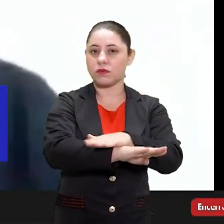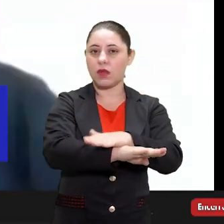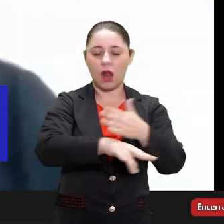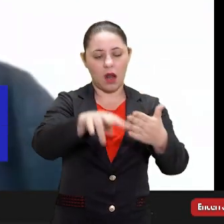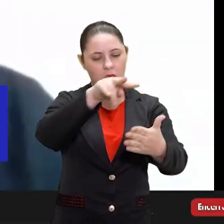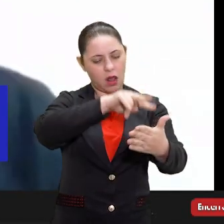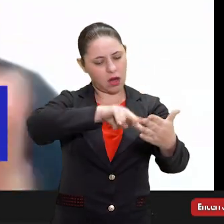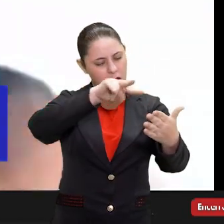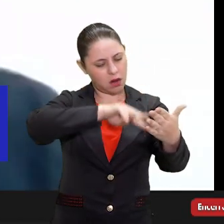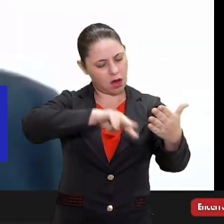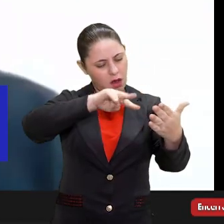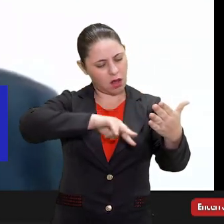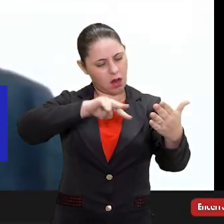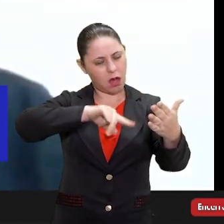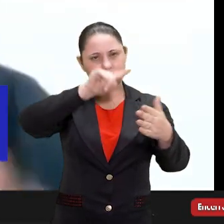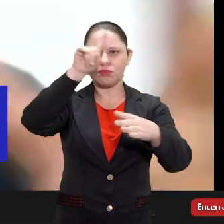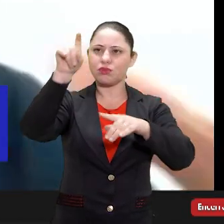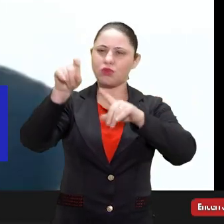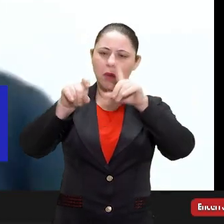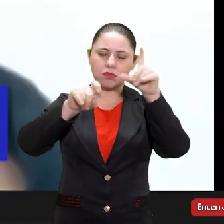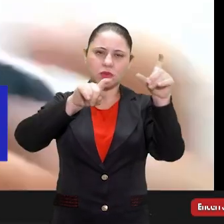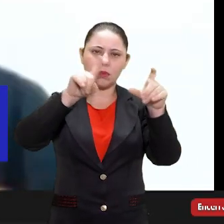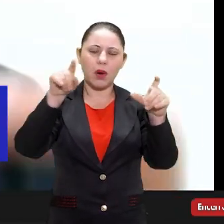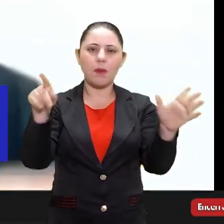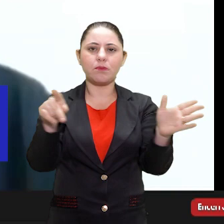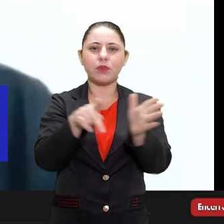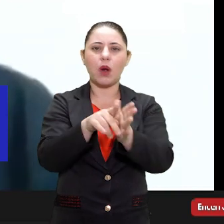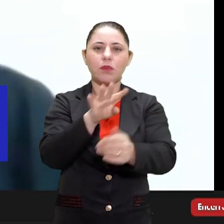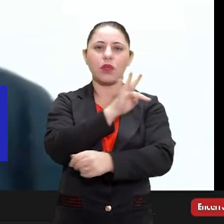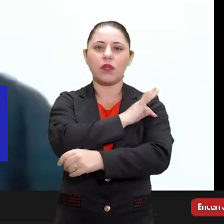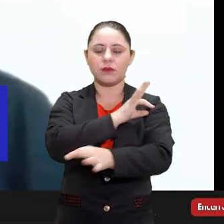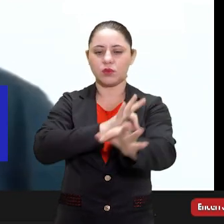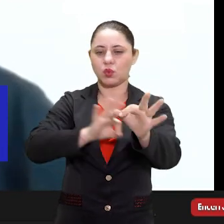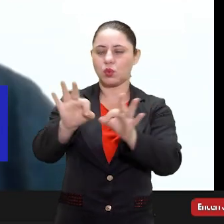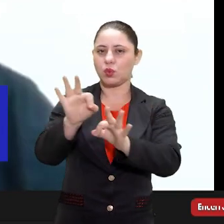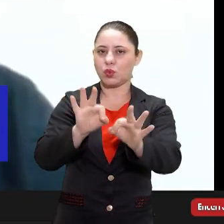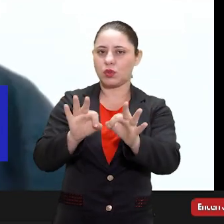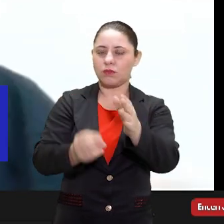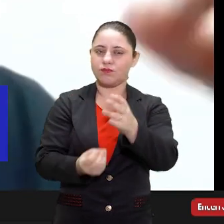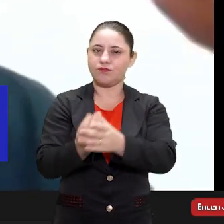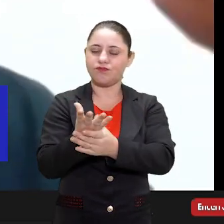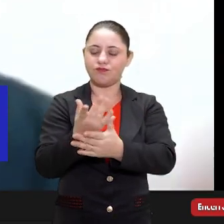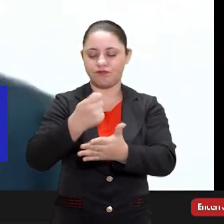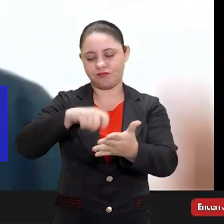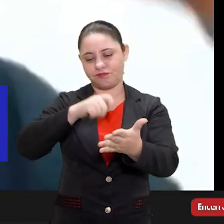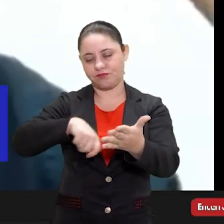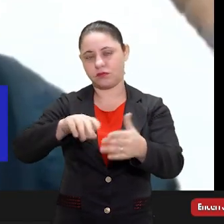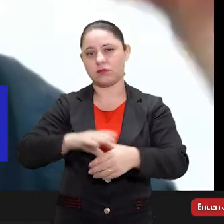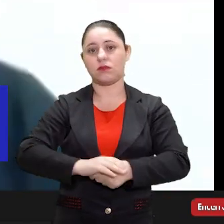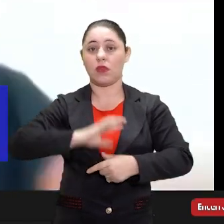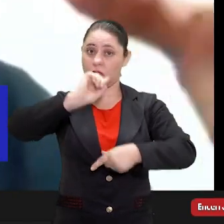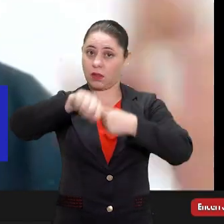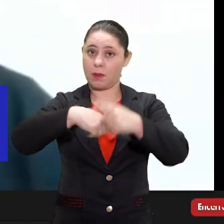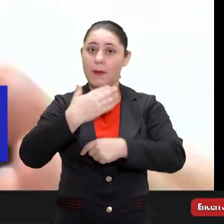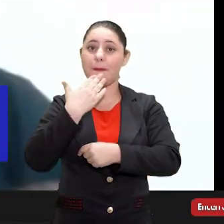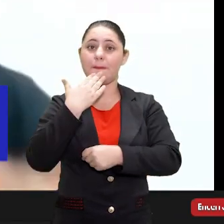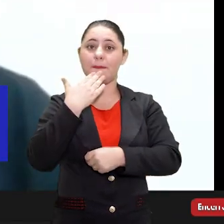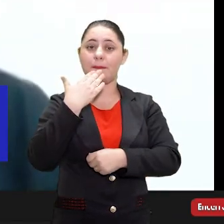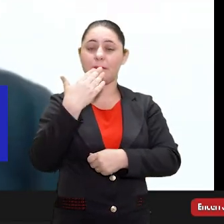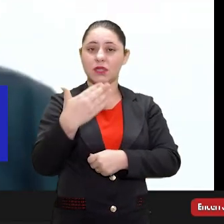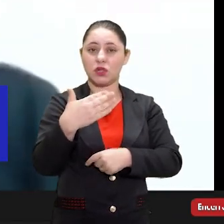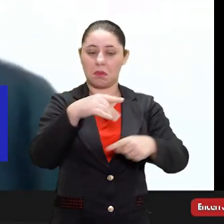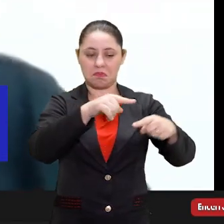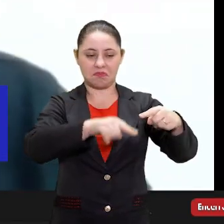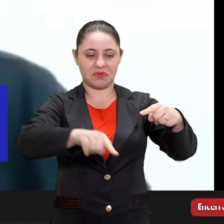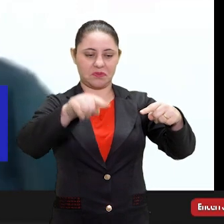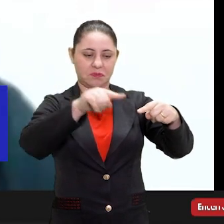ido até a sala segura onde as provas ficam armazenadas e lido as questões montadas